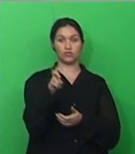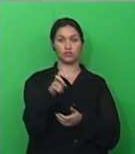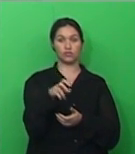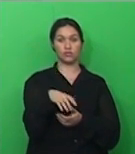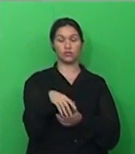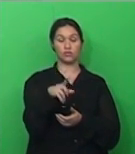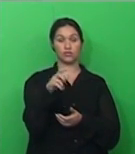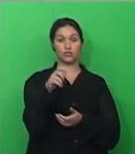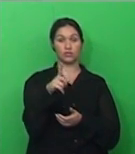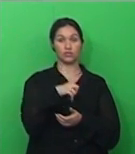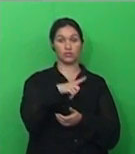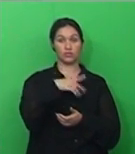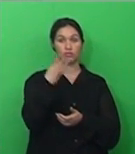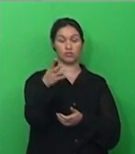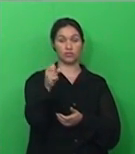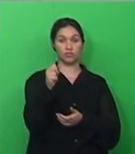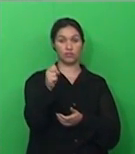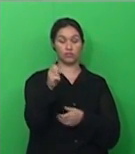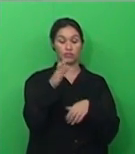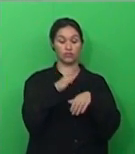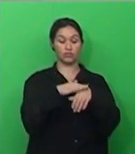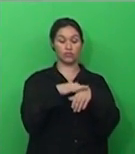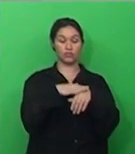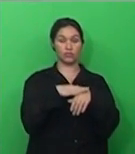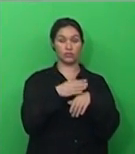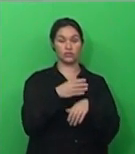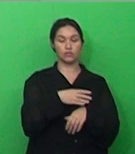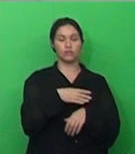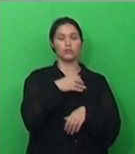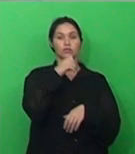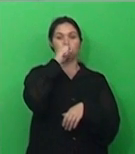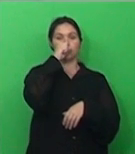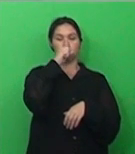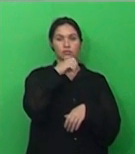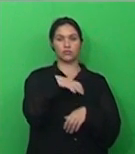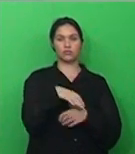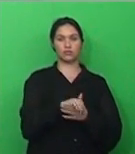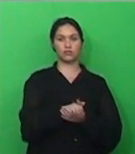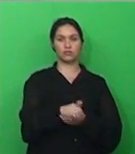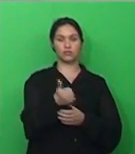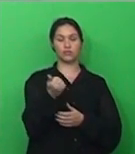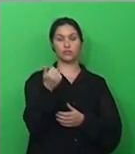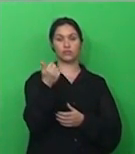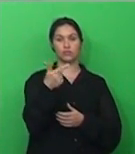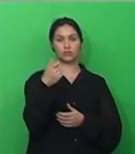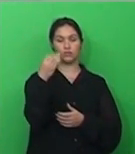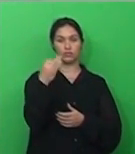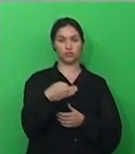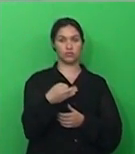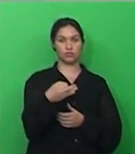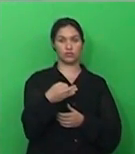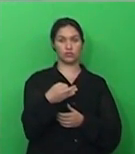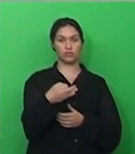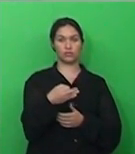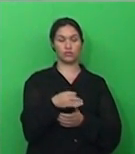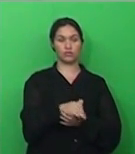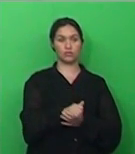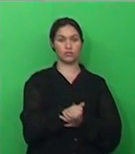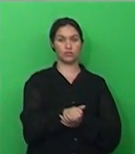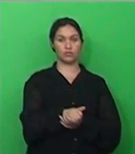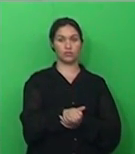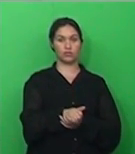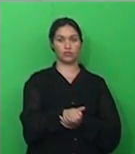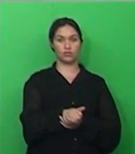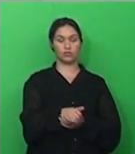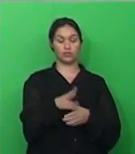48% de doenças respiratórias, 12% de doenças gastrointestinais, leia-se, doenças